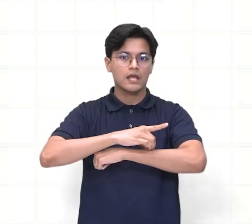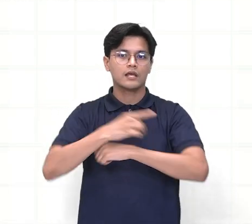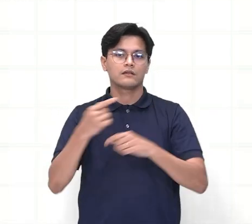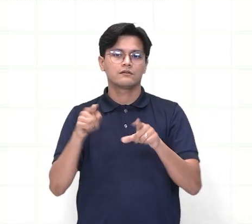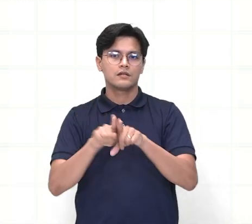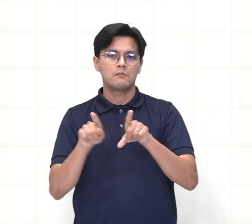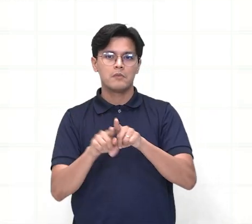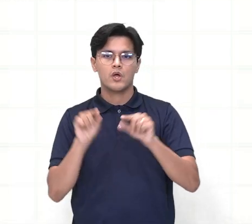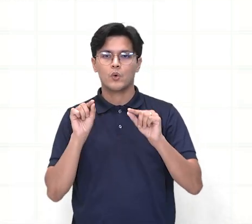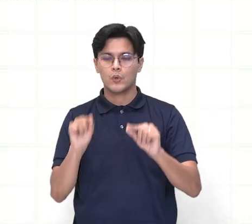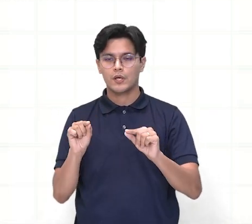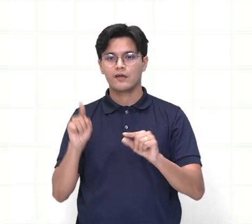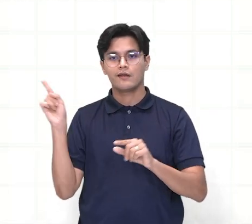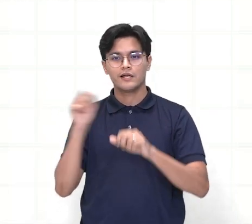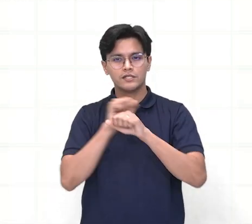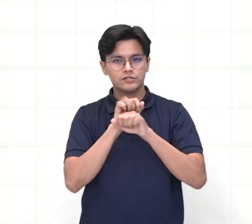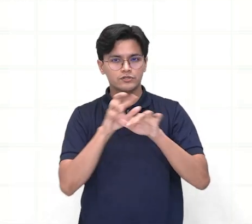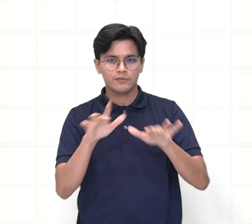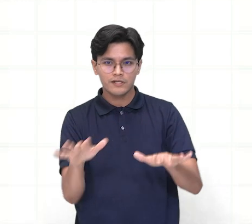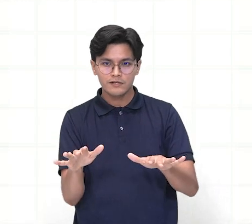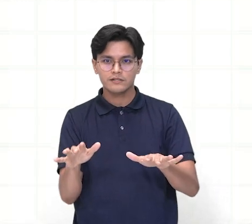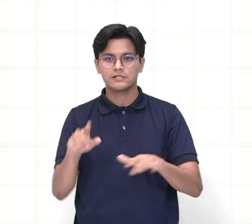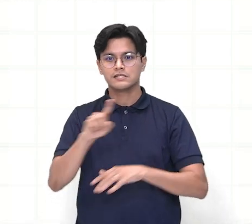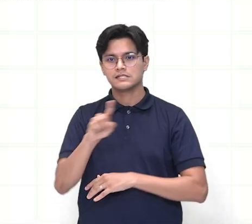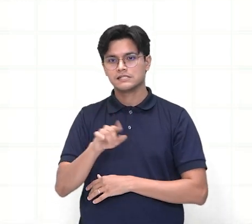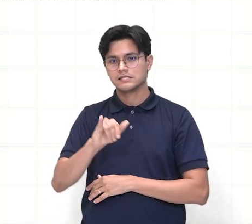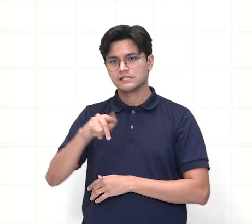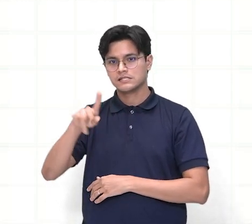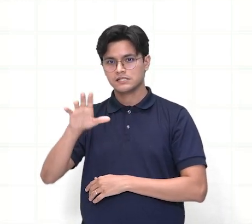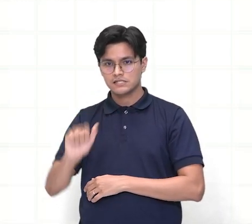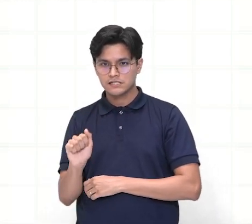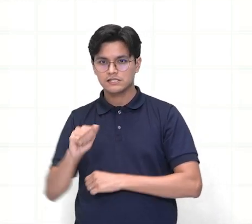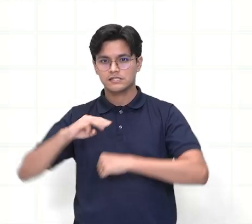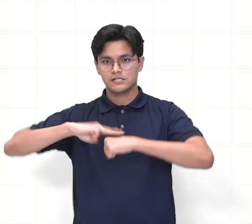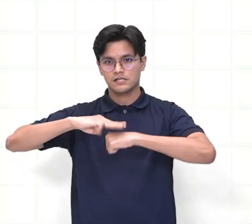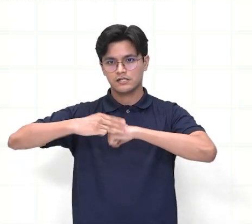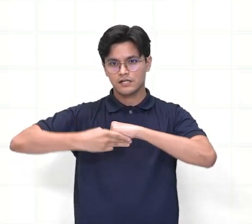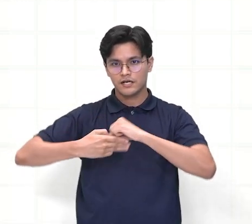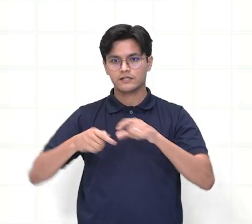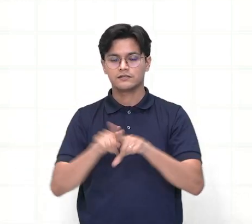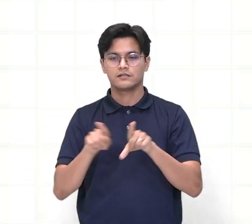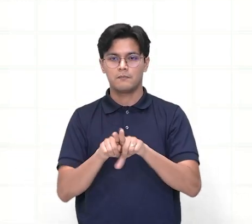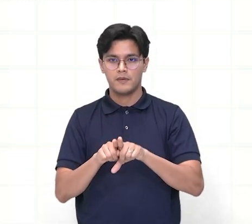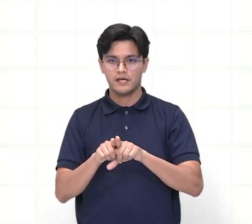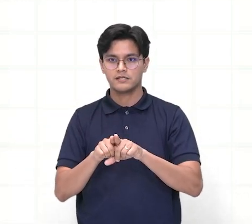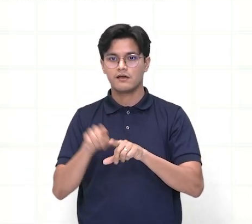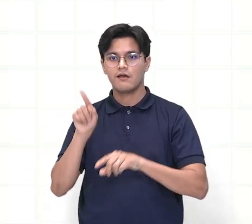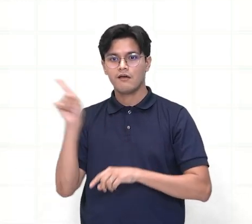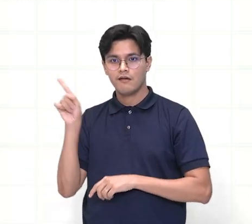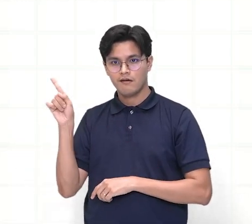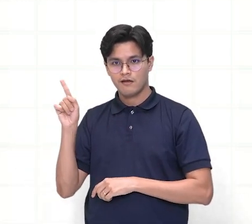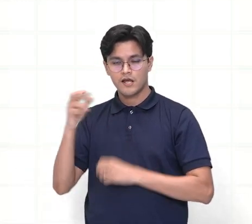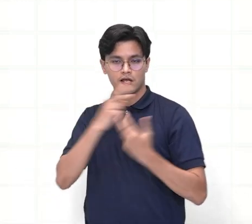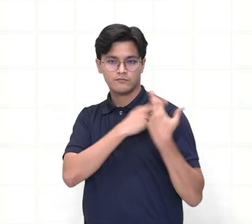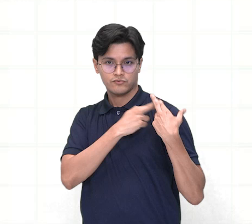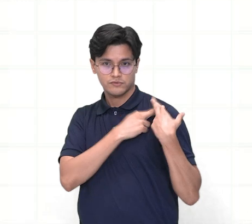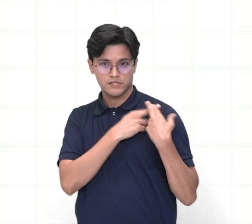ele transmite a zika, ele transmite o chikungunya, ele